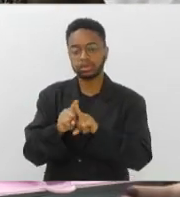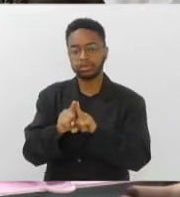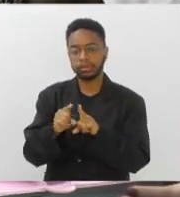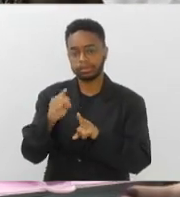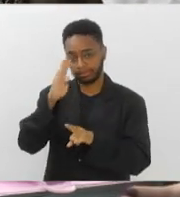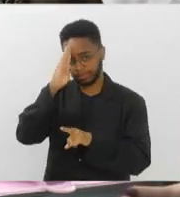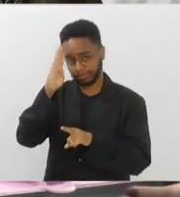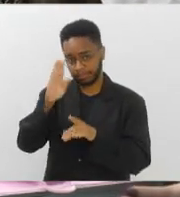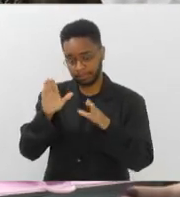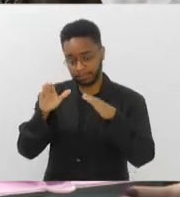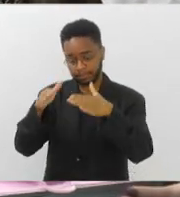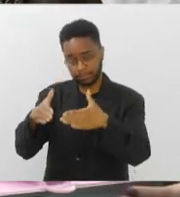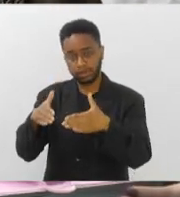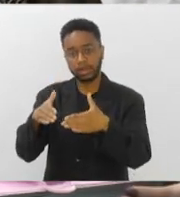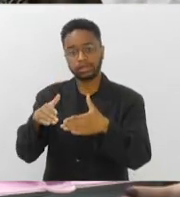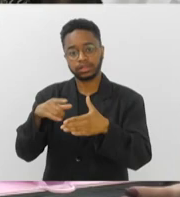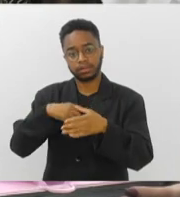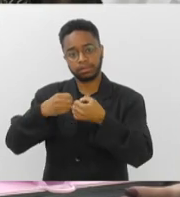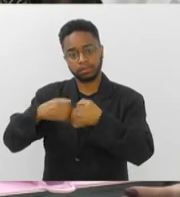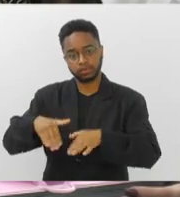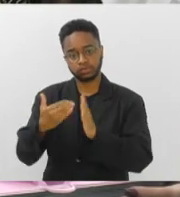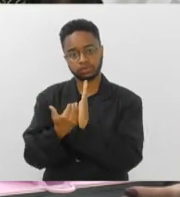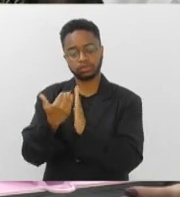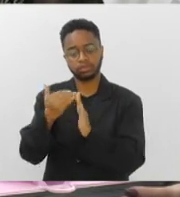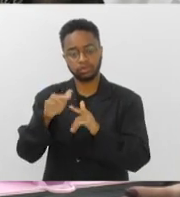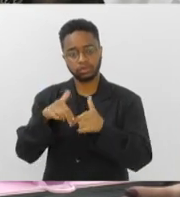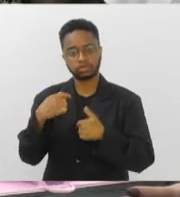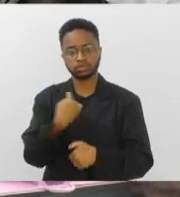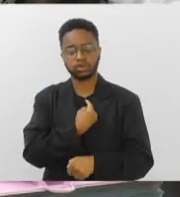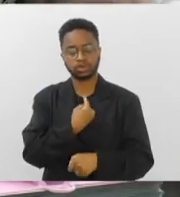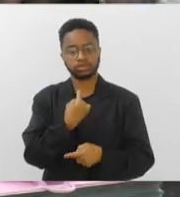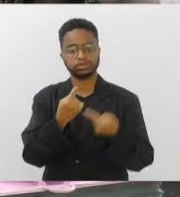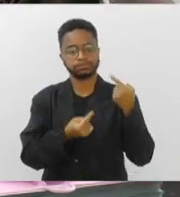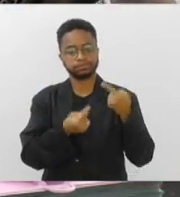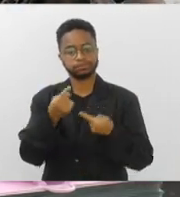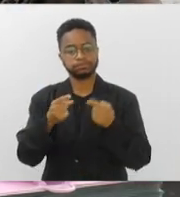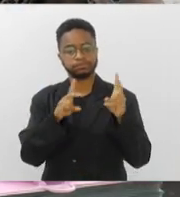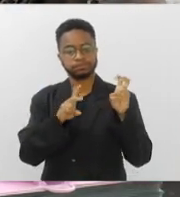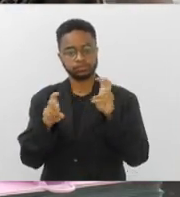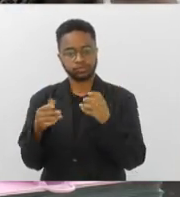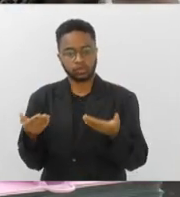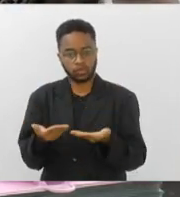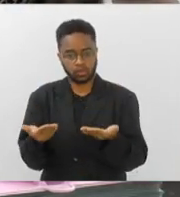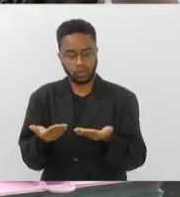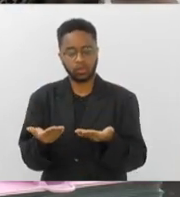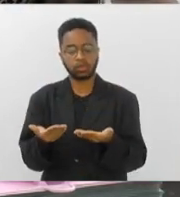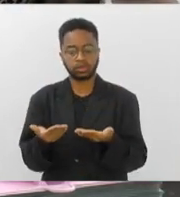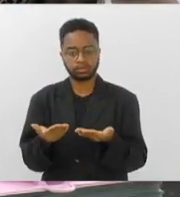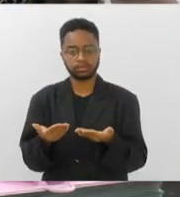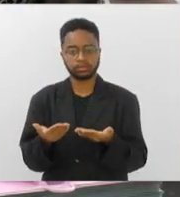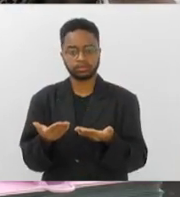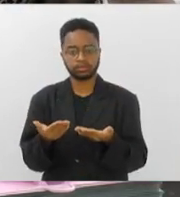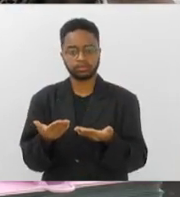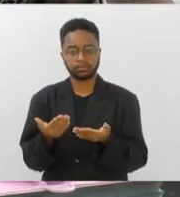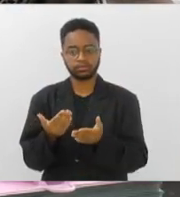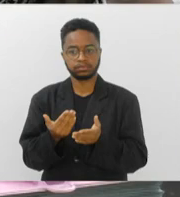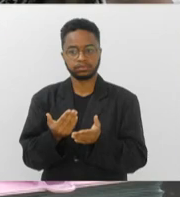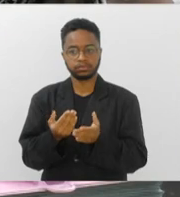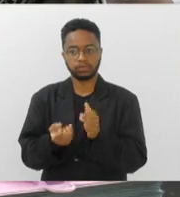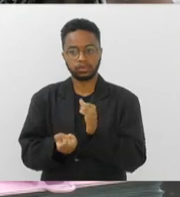mais atingidos. Por isso, nós vamos enfrentar esse início de trabalho agora. Será a